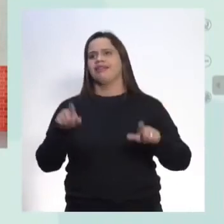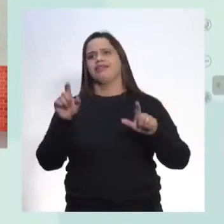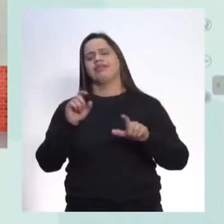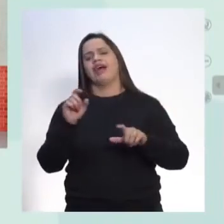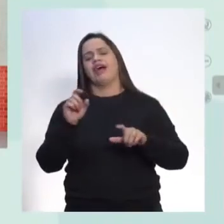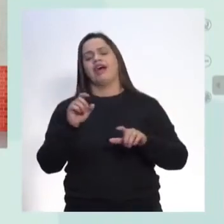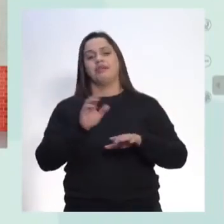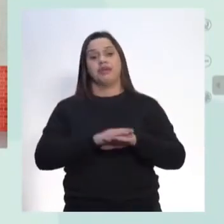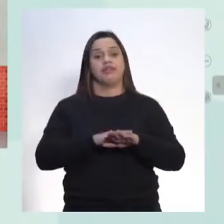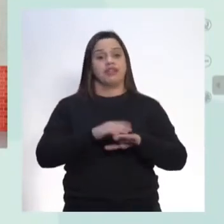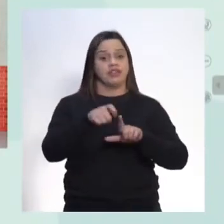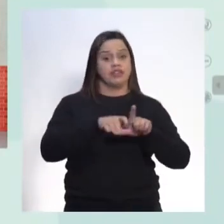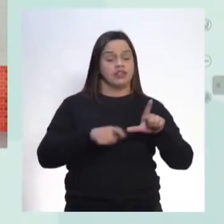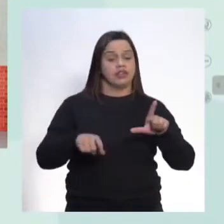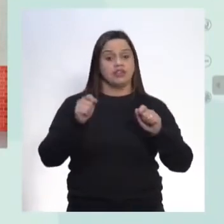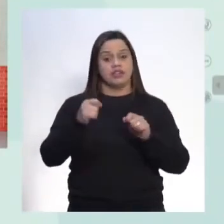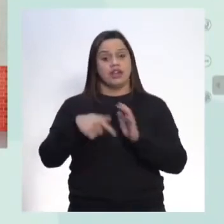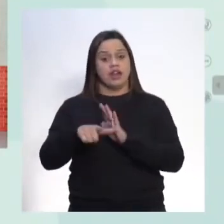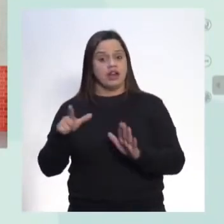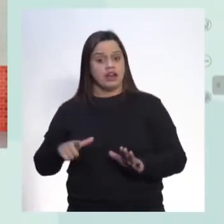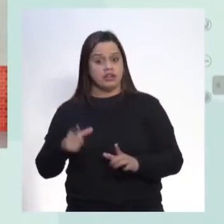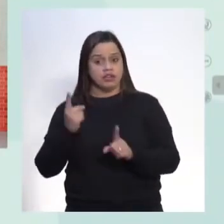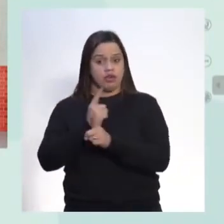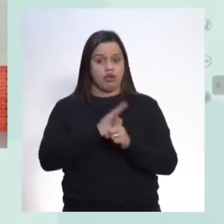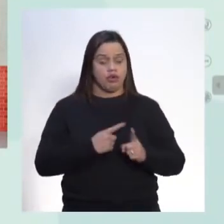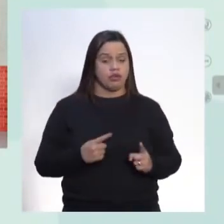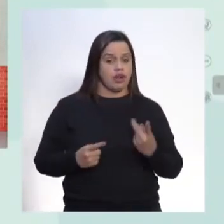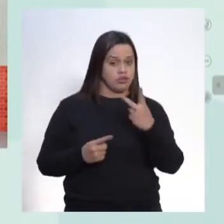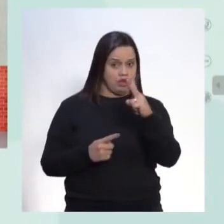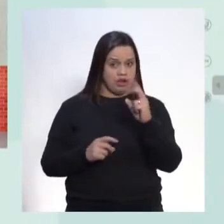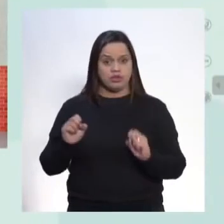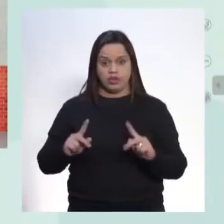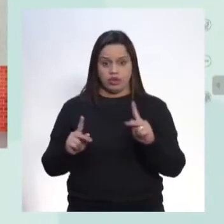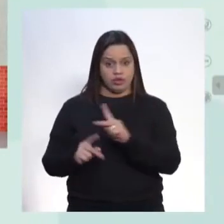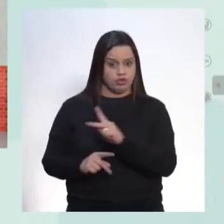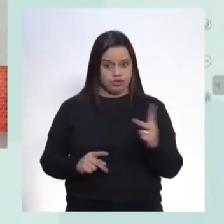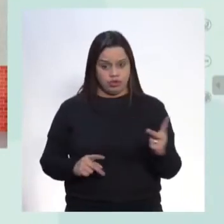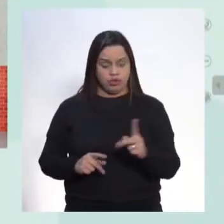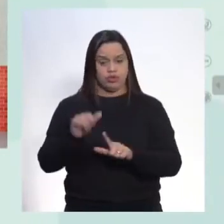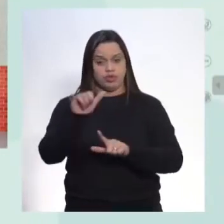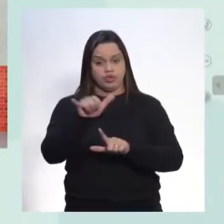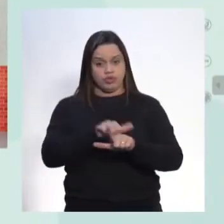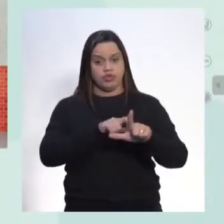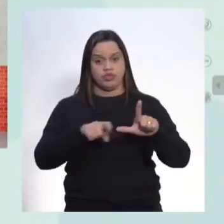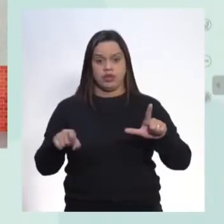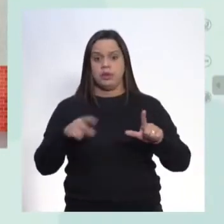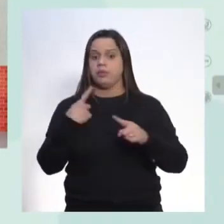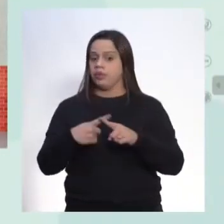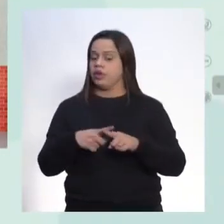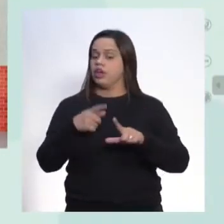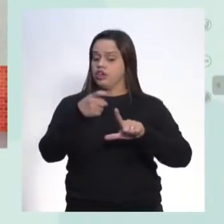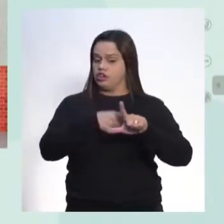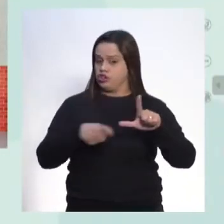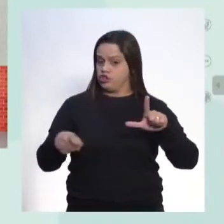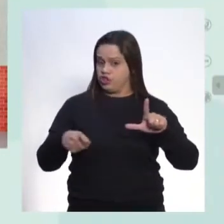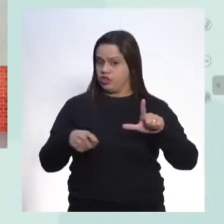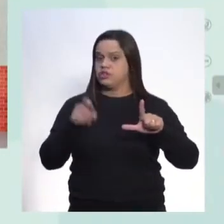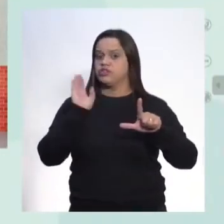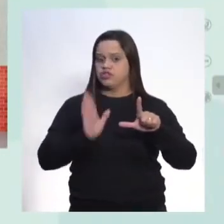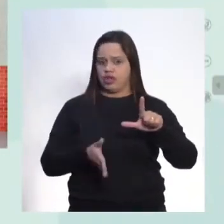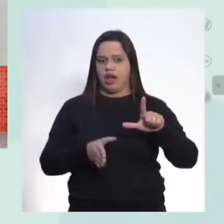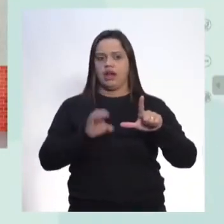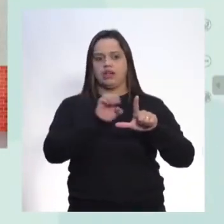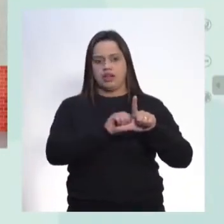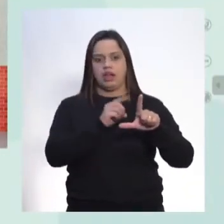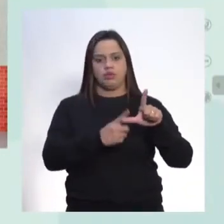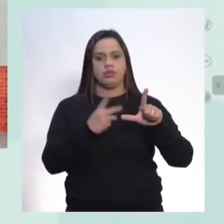sem encontrar os respectivos valores, beleza, gente? Tá? Aqui, ó, o que acontece? Os valores de x já foram atribuídos, ó, 0,